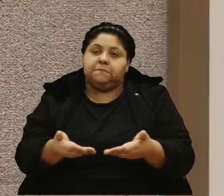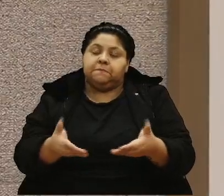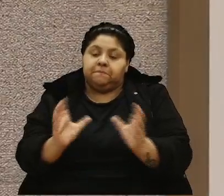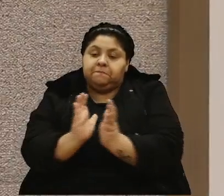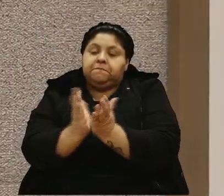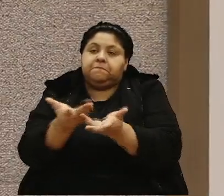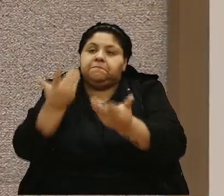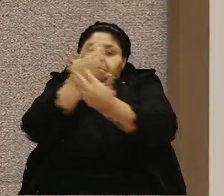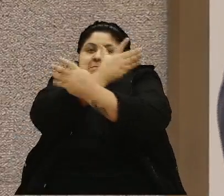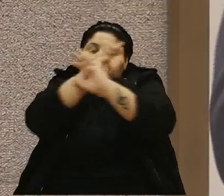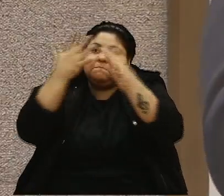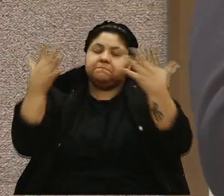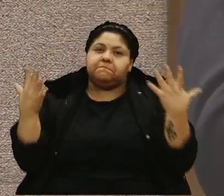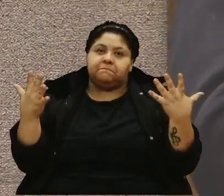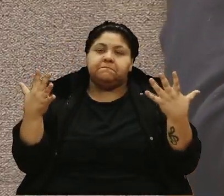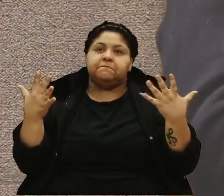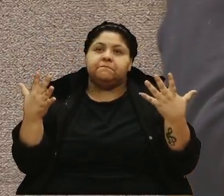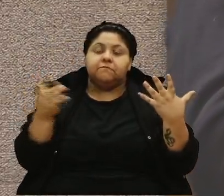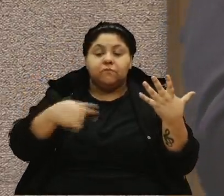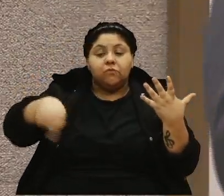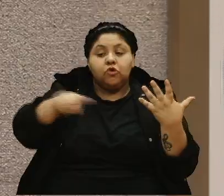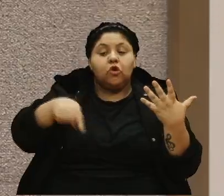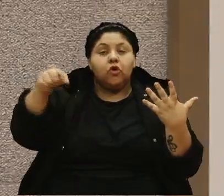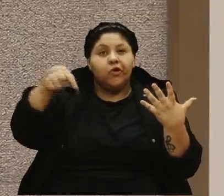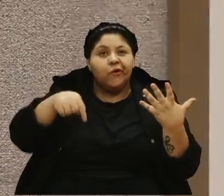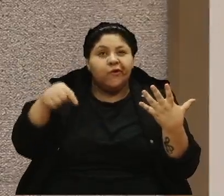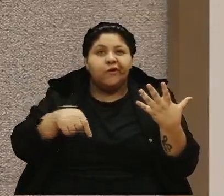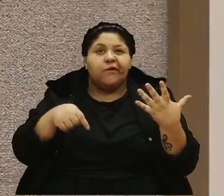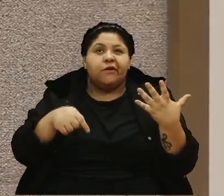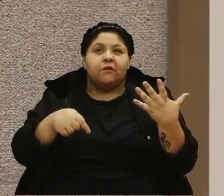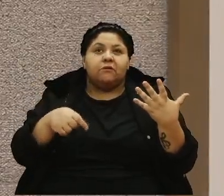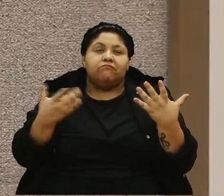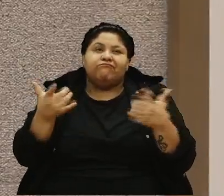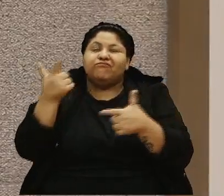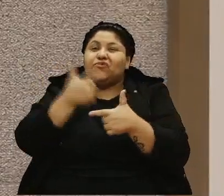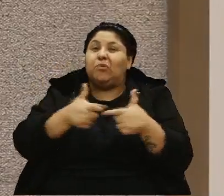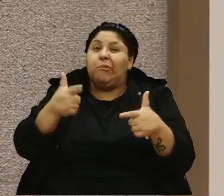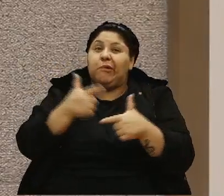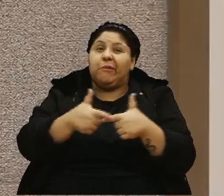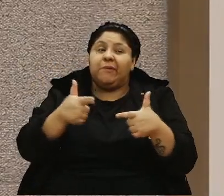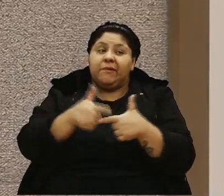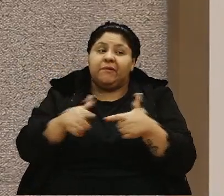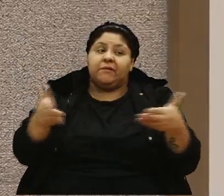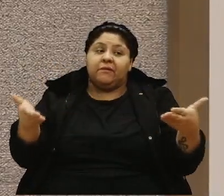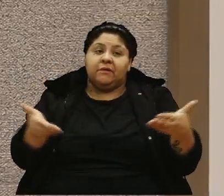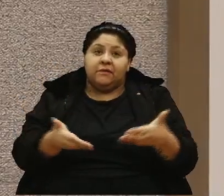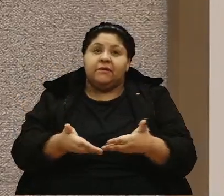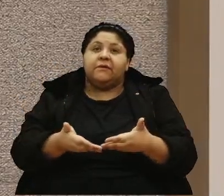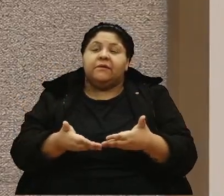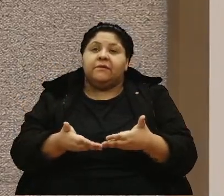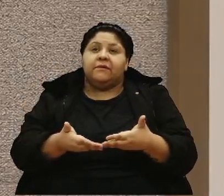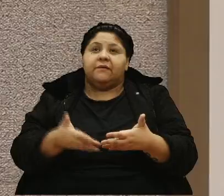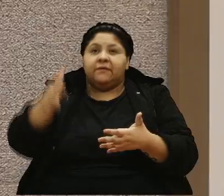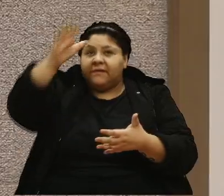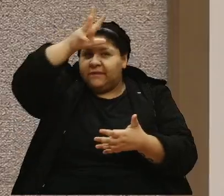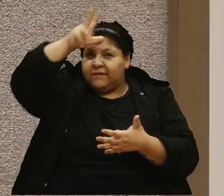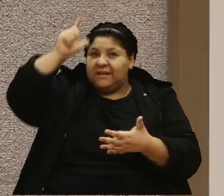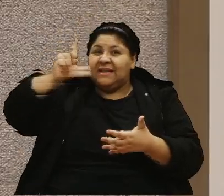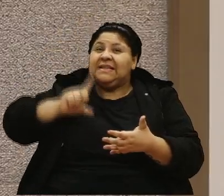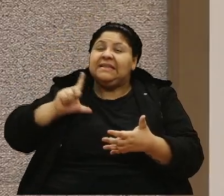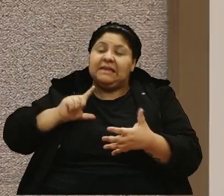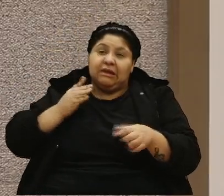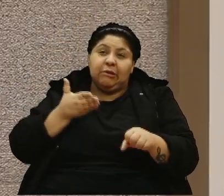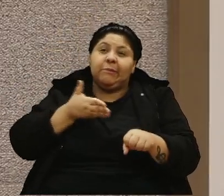Meio Ambiente. Nós estamos num dilema, né? Num dilema em que o Executivo tem que